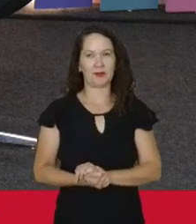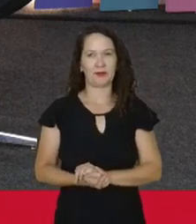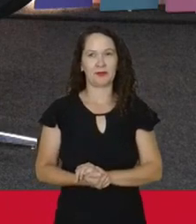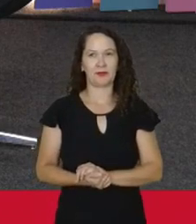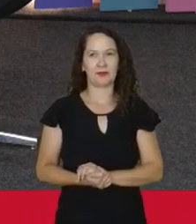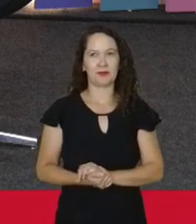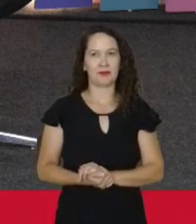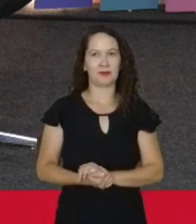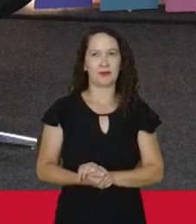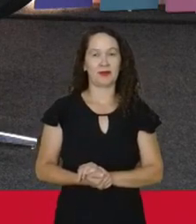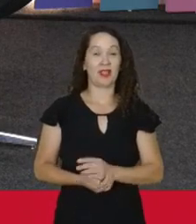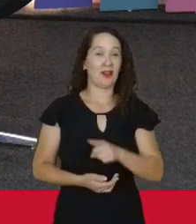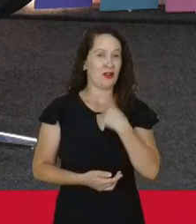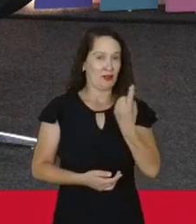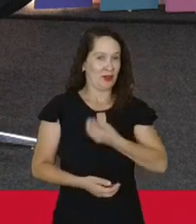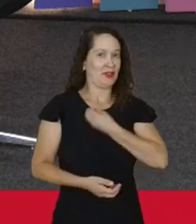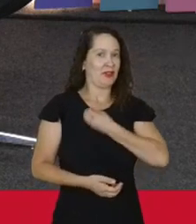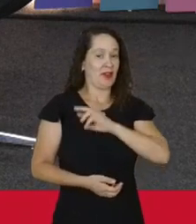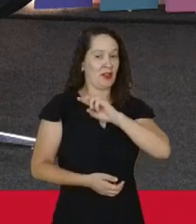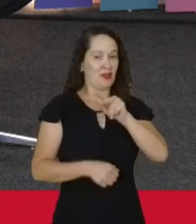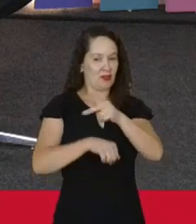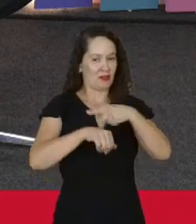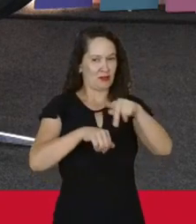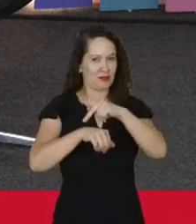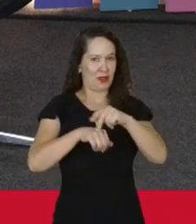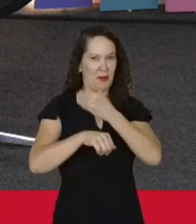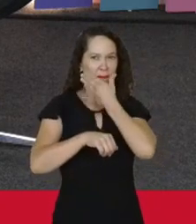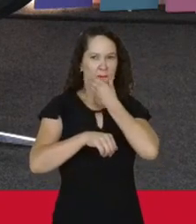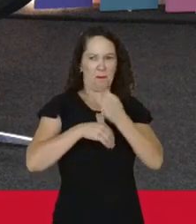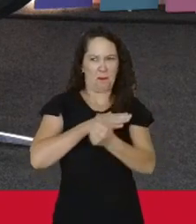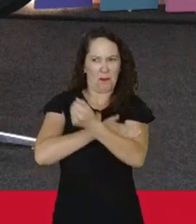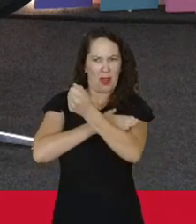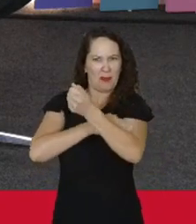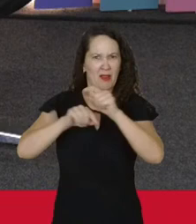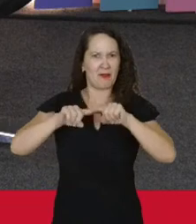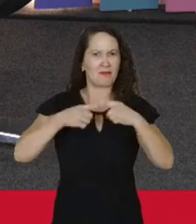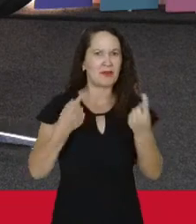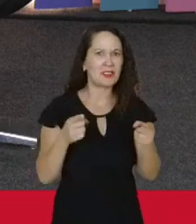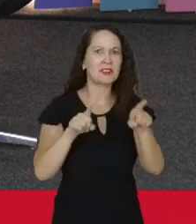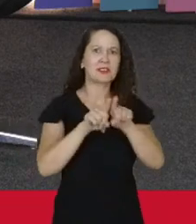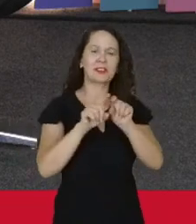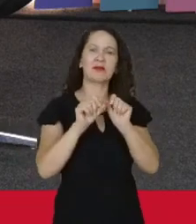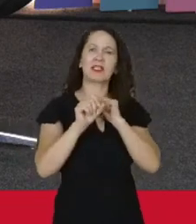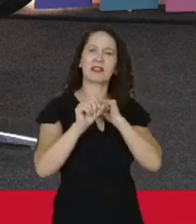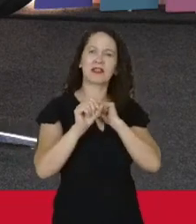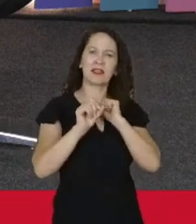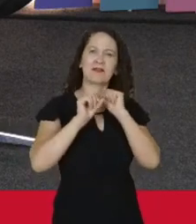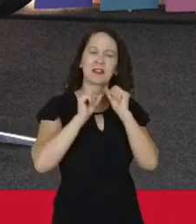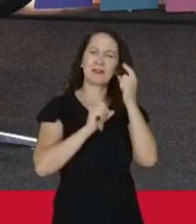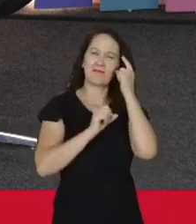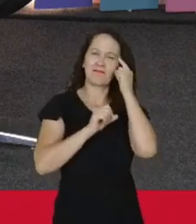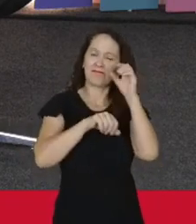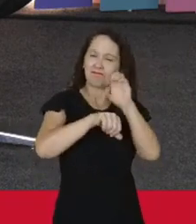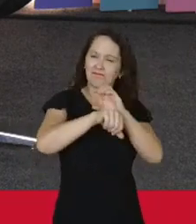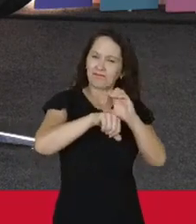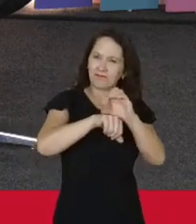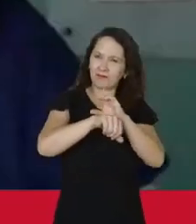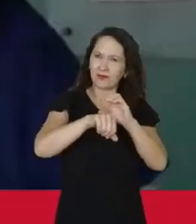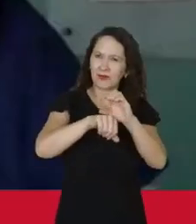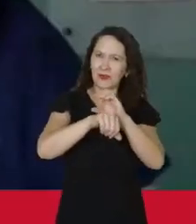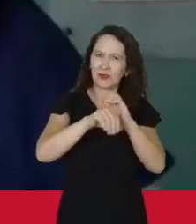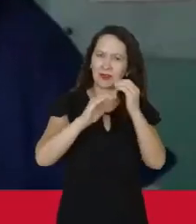Isso que você disse, a gente vive não só num país patriarcal, mas que tem uma constituição